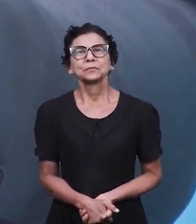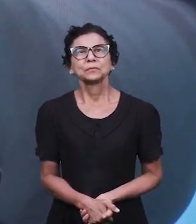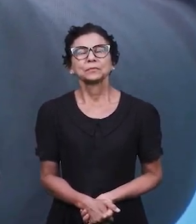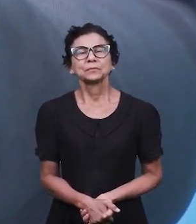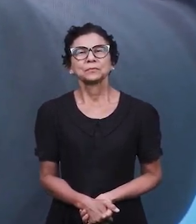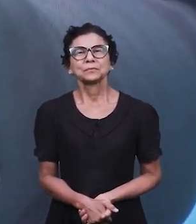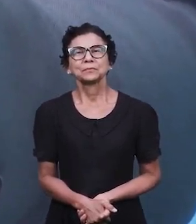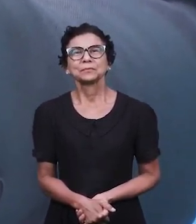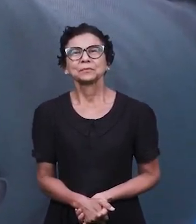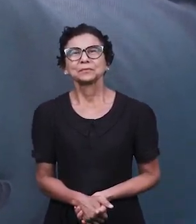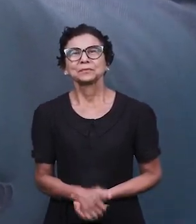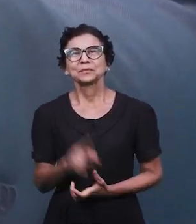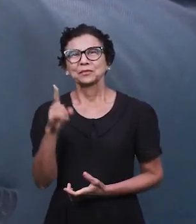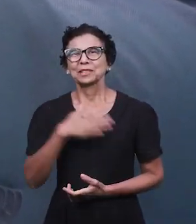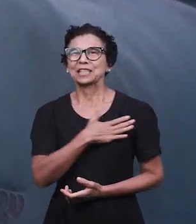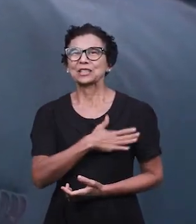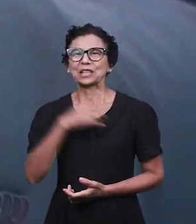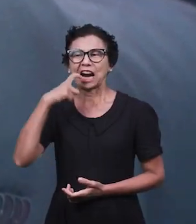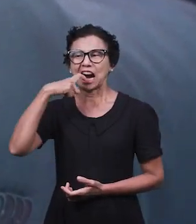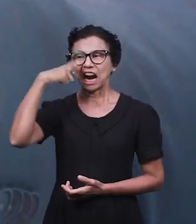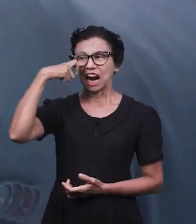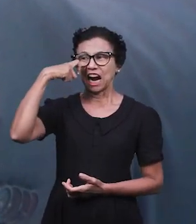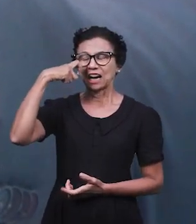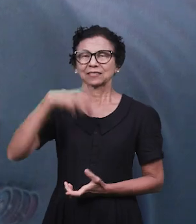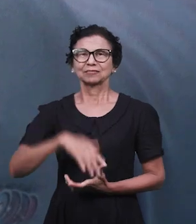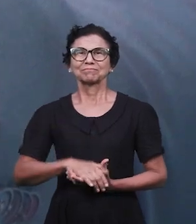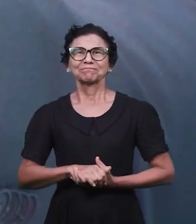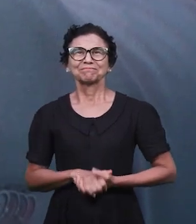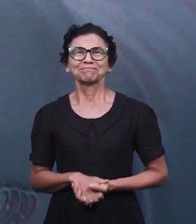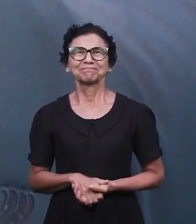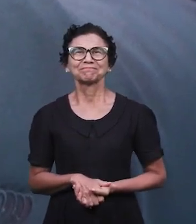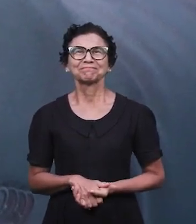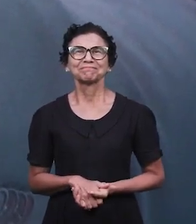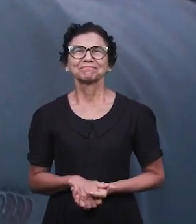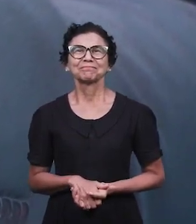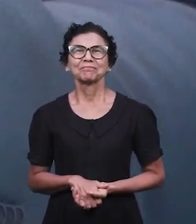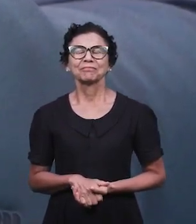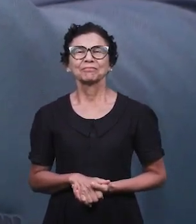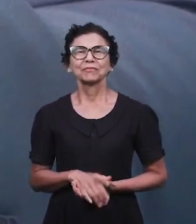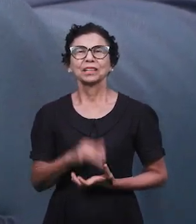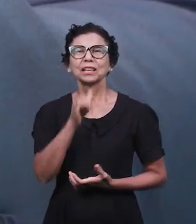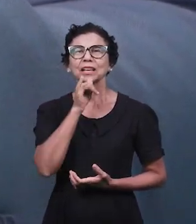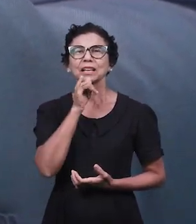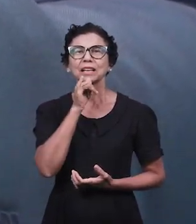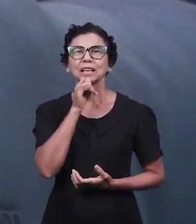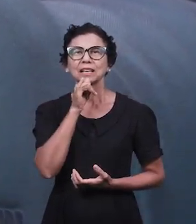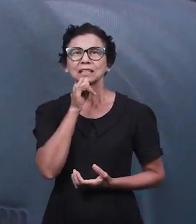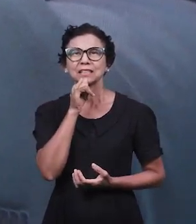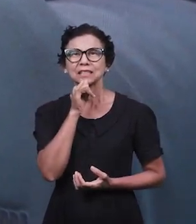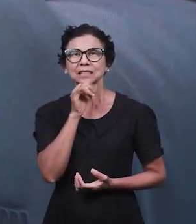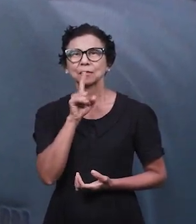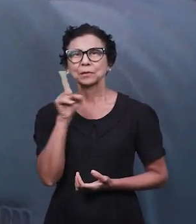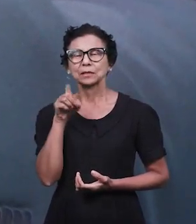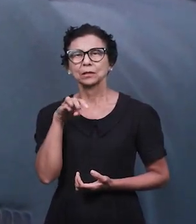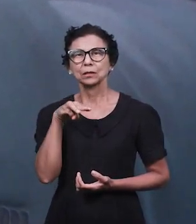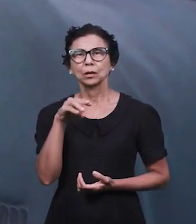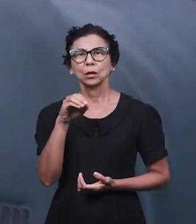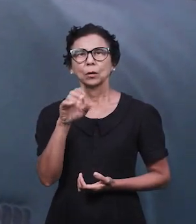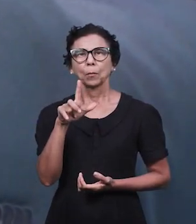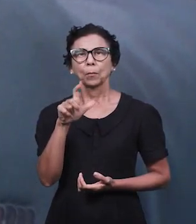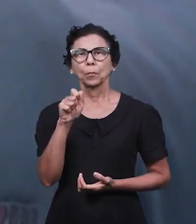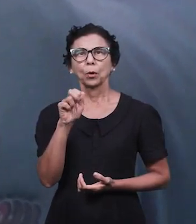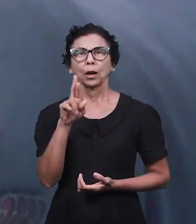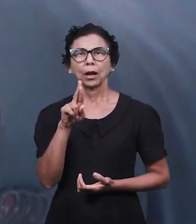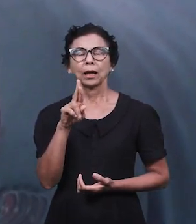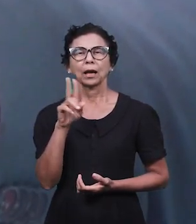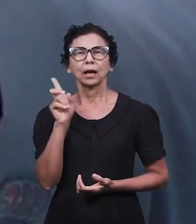vocês com a minha pinça que está aqui na mão, que todo mundo gosta, onde que ela pode ficar. Ó, então nós temos, por exemplo, um dente